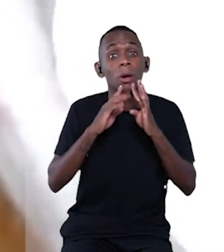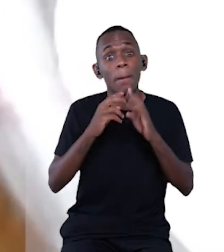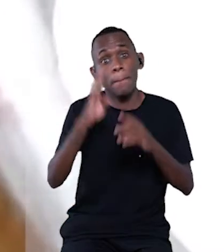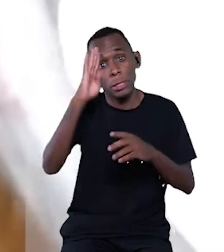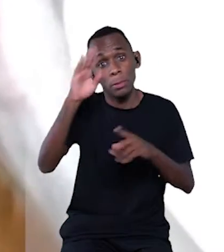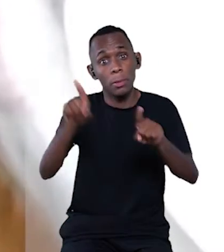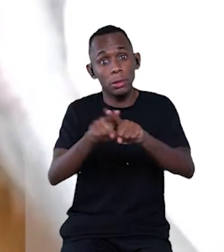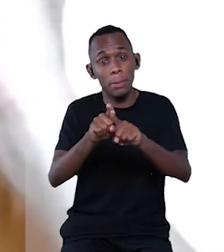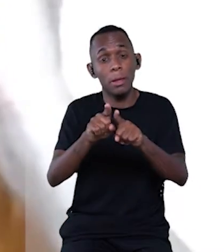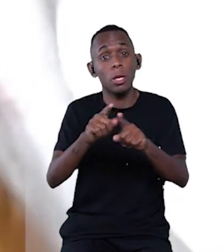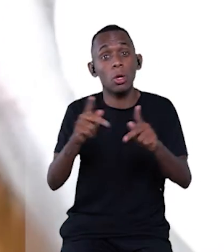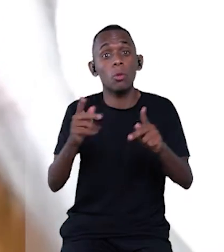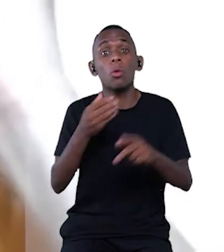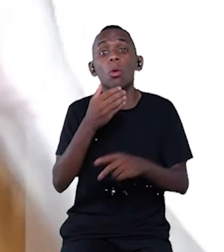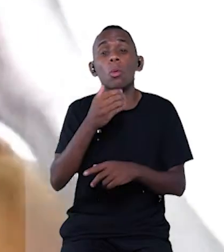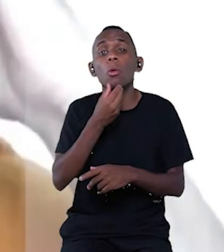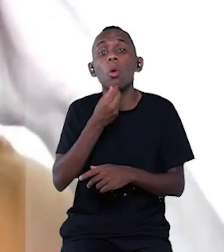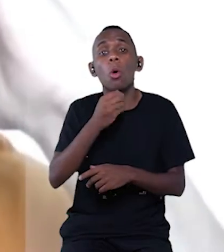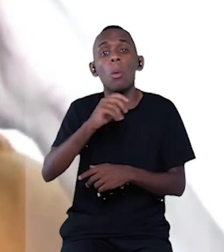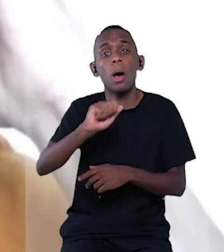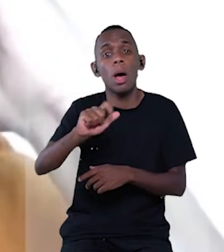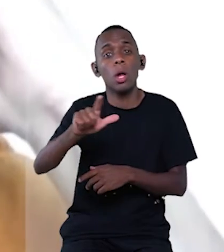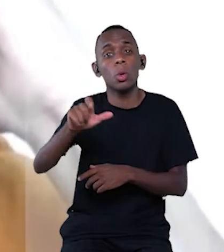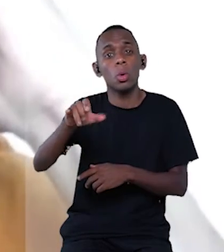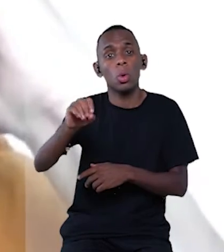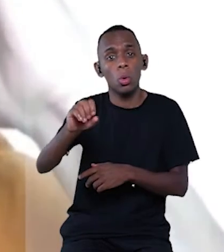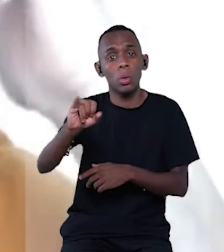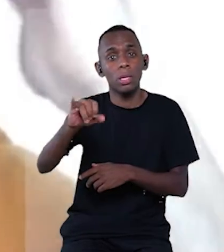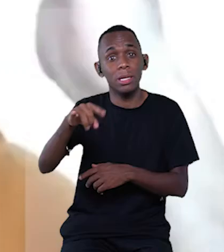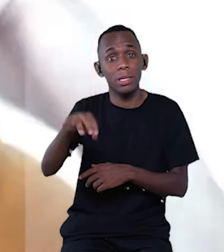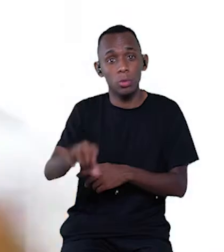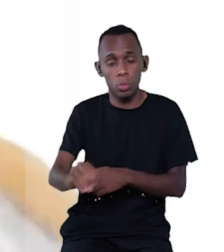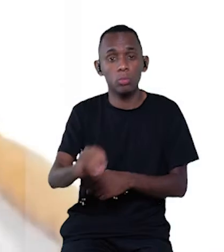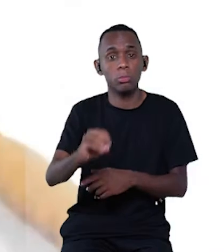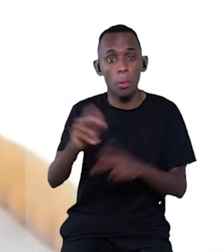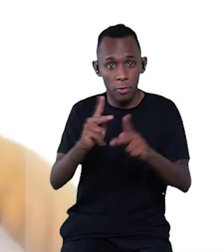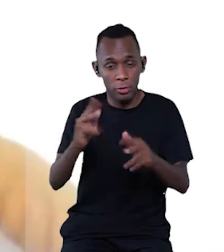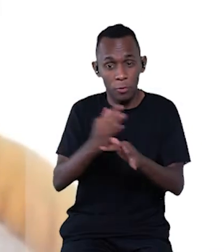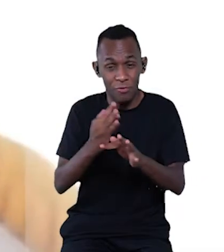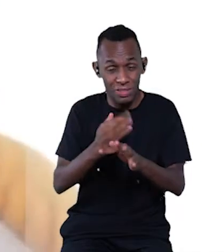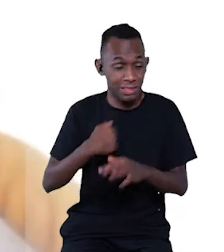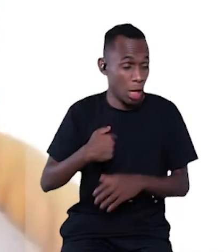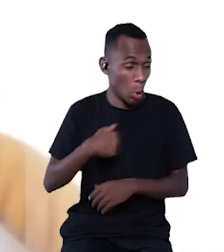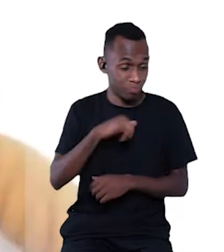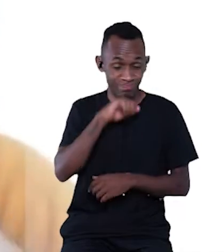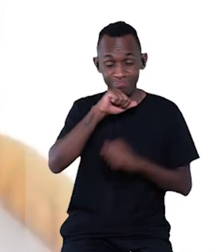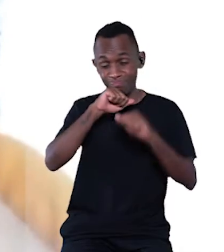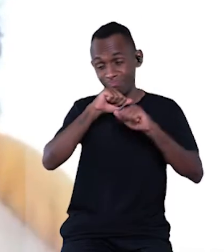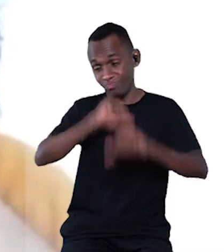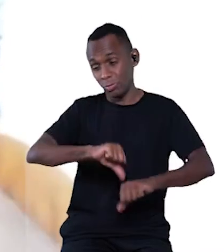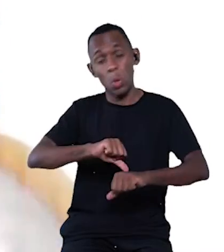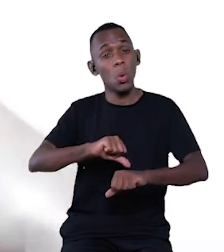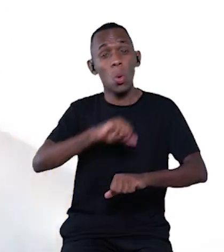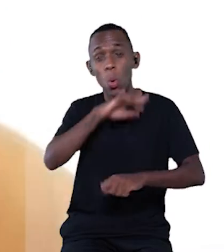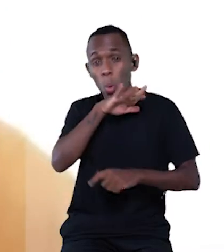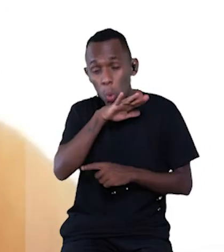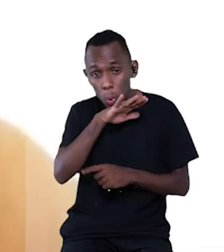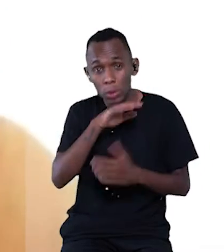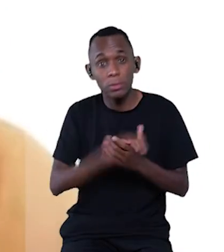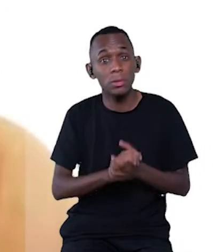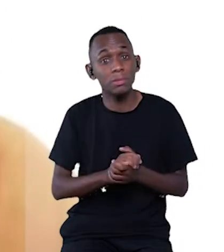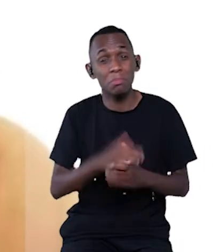física, principalmente, o professor Aloysio, e física eu sou péssimo. Física e matemática eu nunca fui bem.